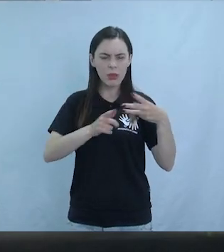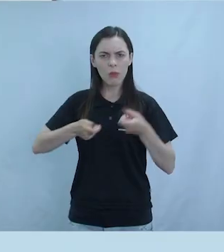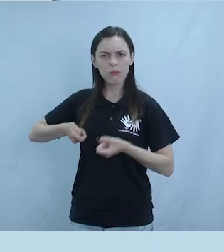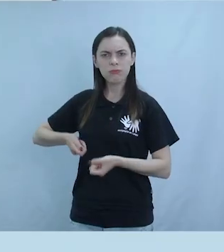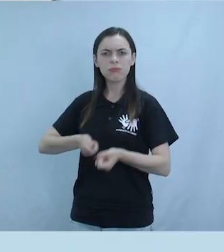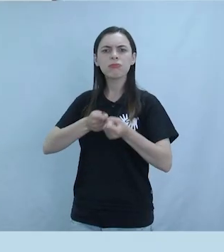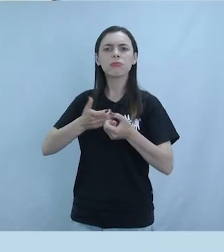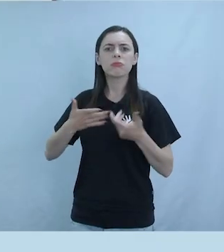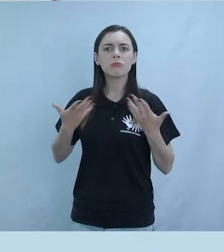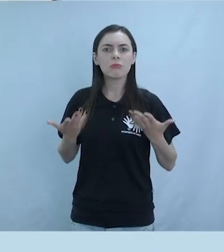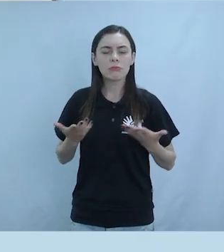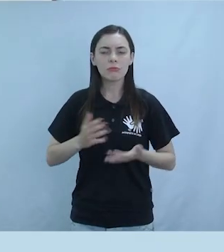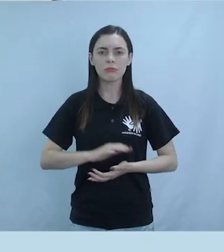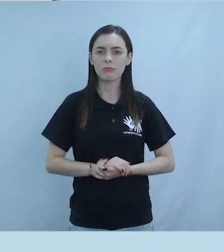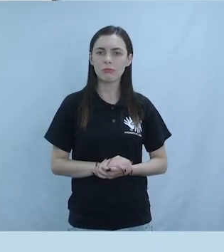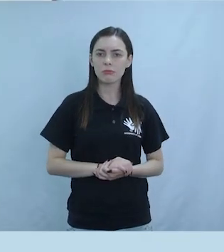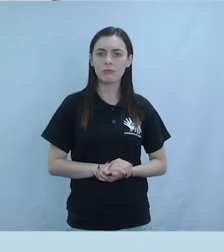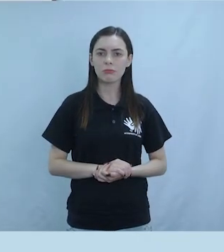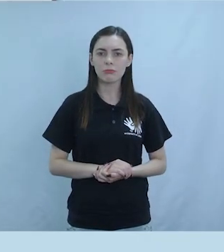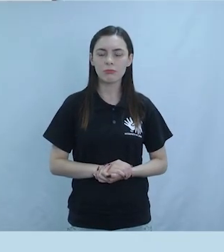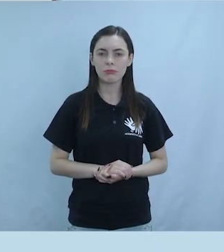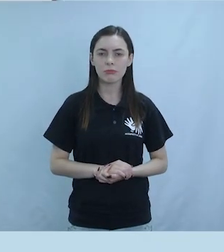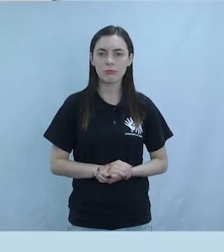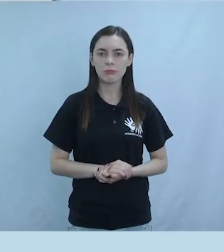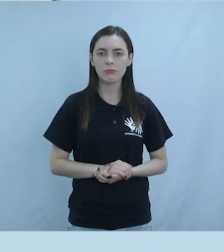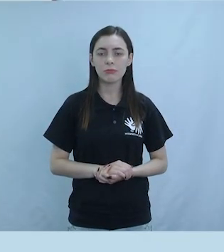pá? Quero escutar.